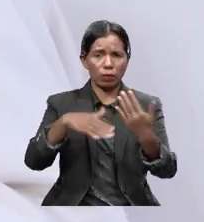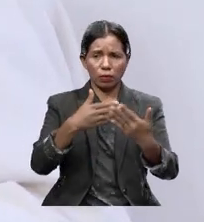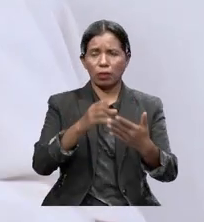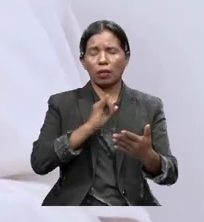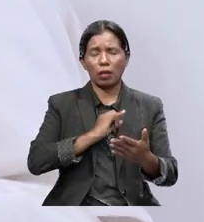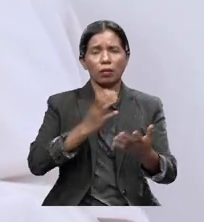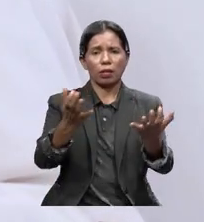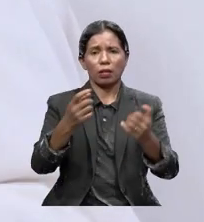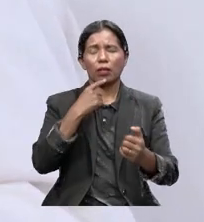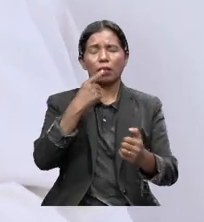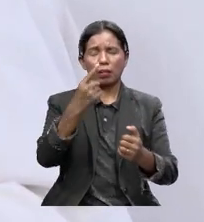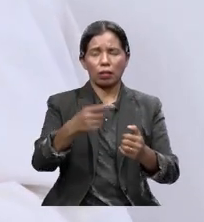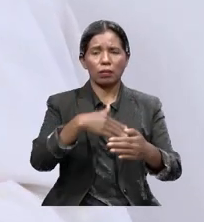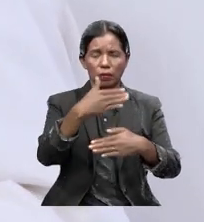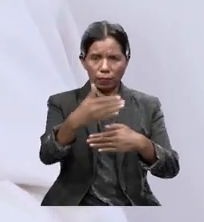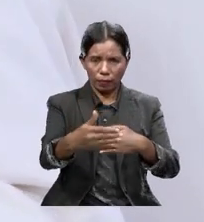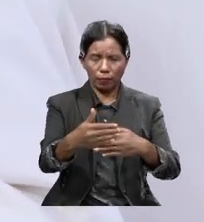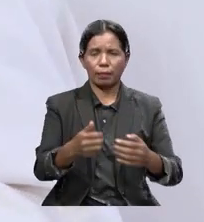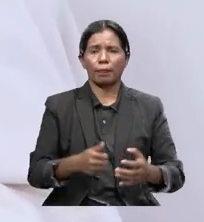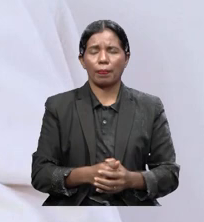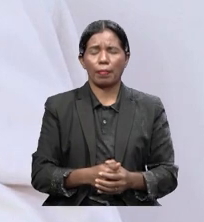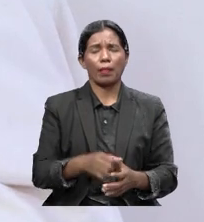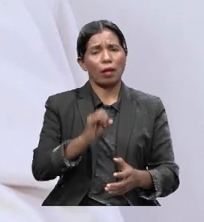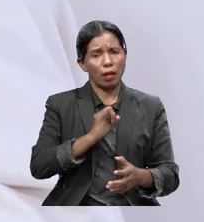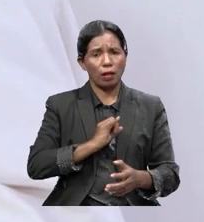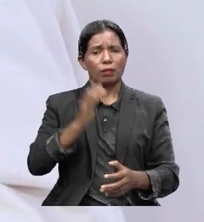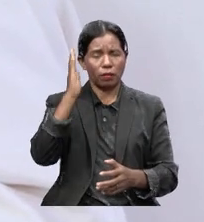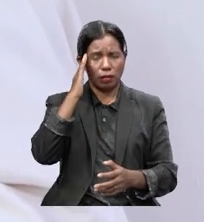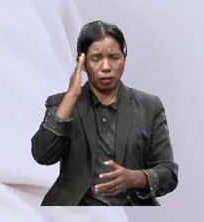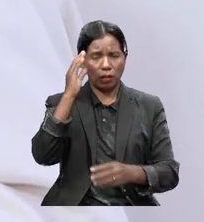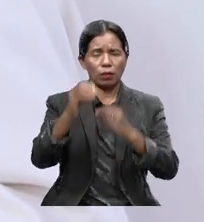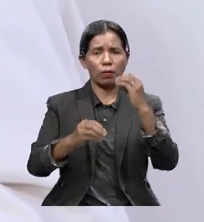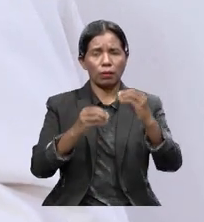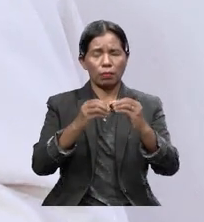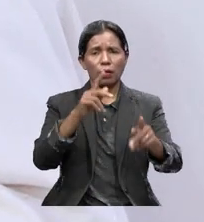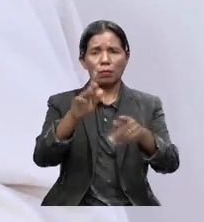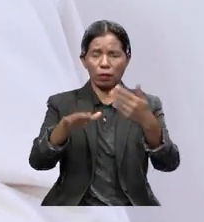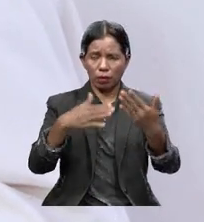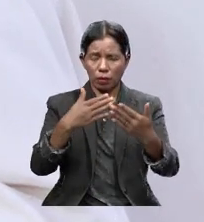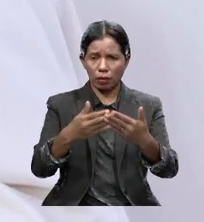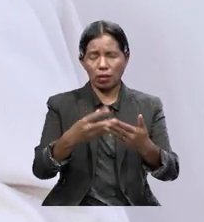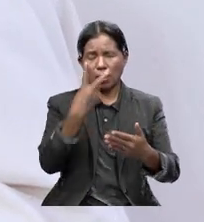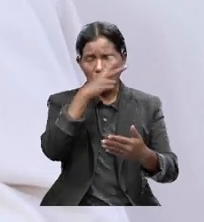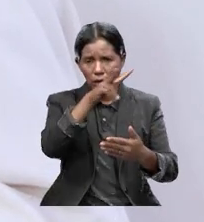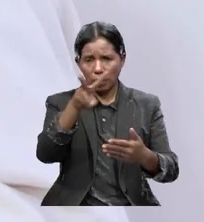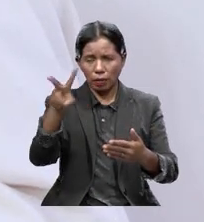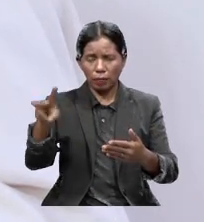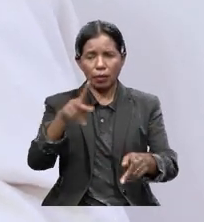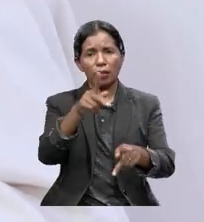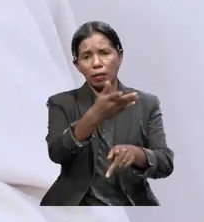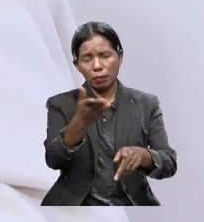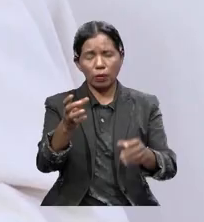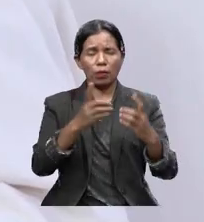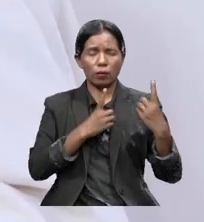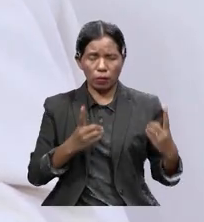hakarak dehan buat tuir maine, hau hatene katak, povu sarani fihir ba emi ho domin bot,